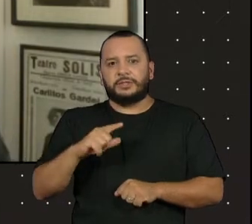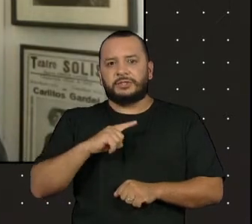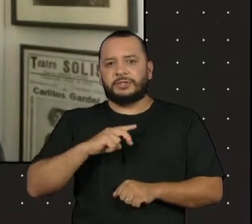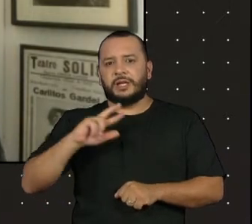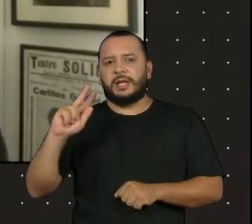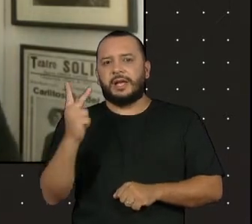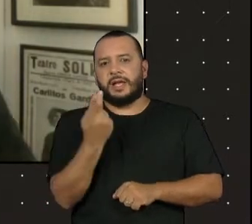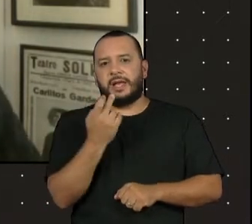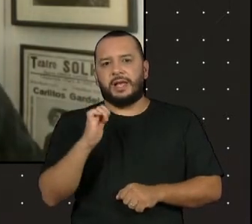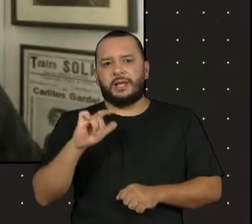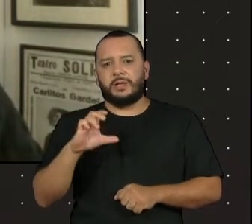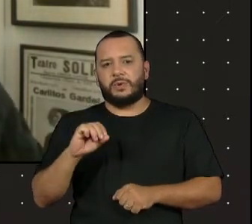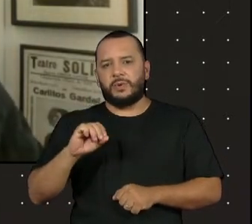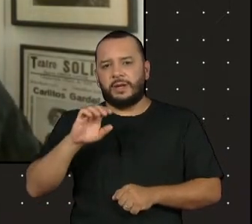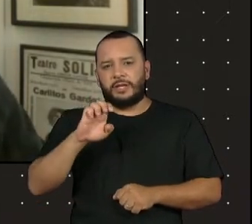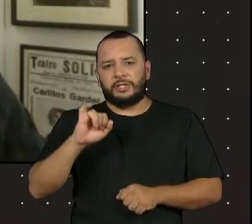cenógrafo,